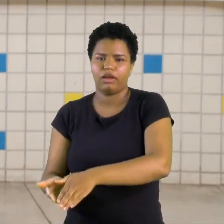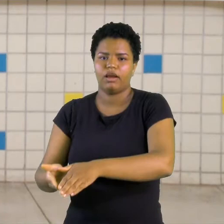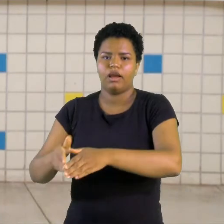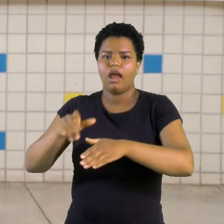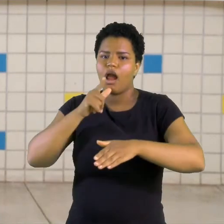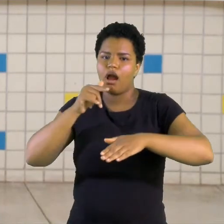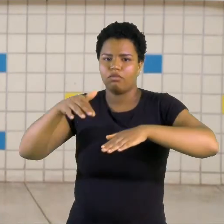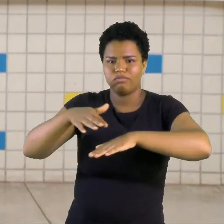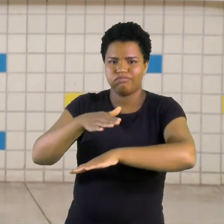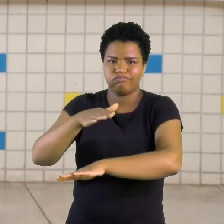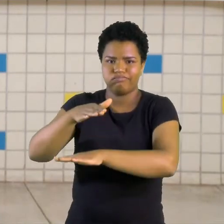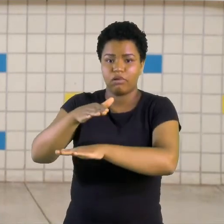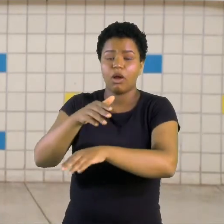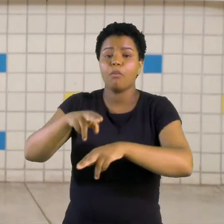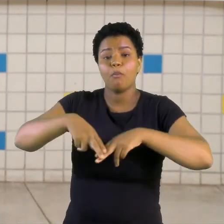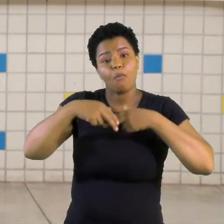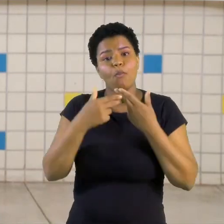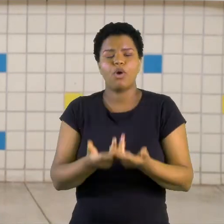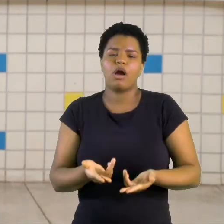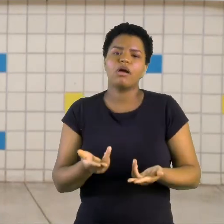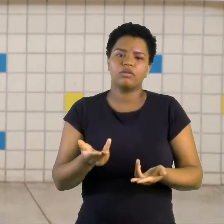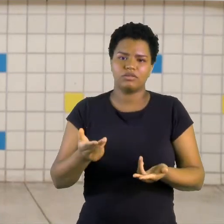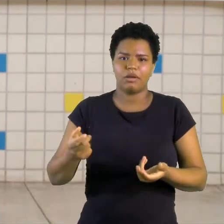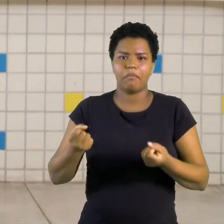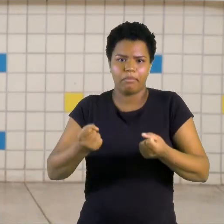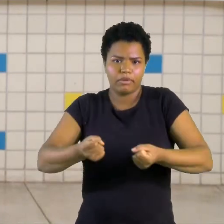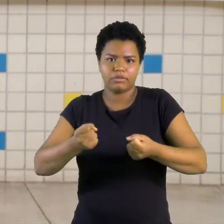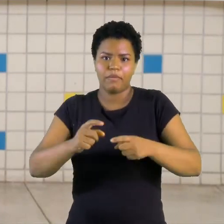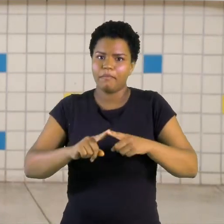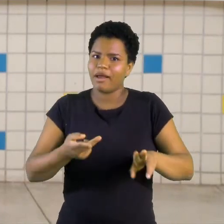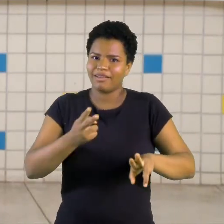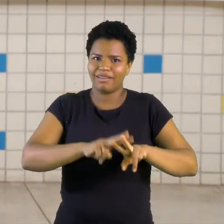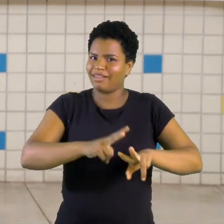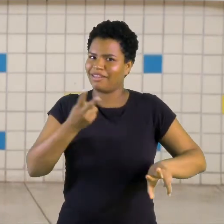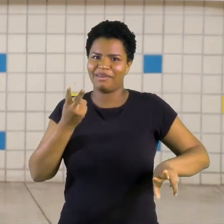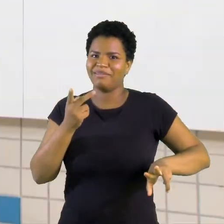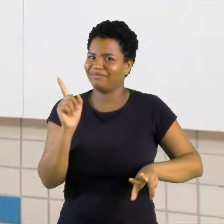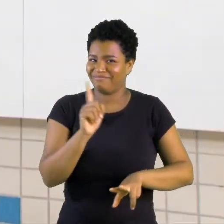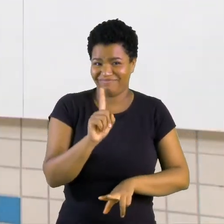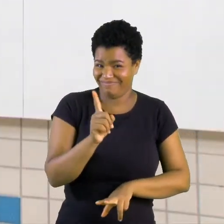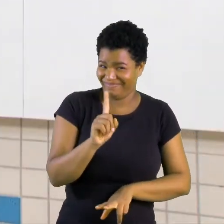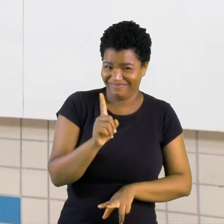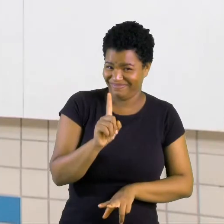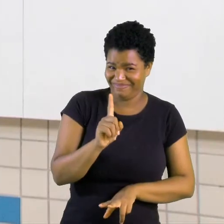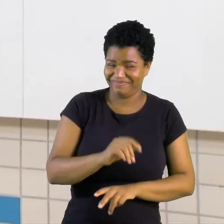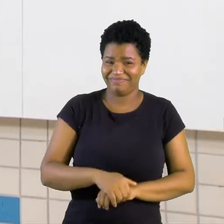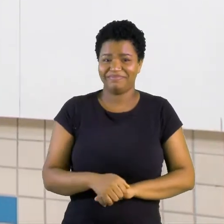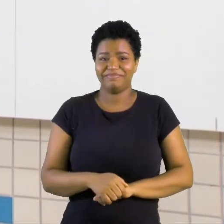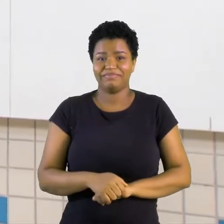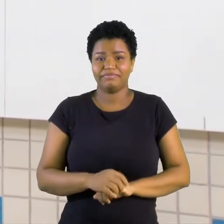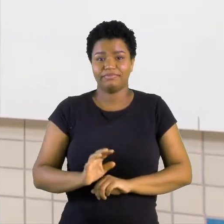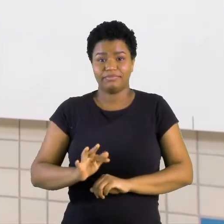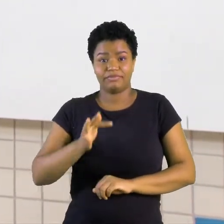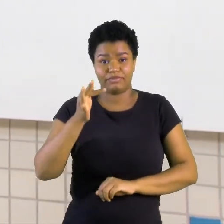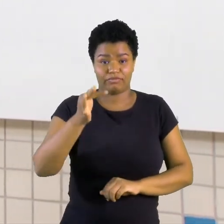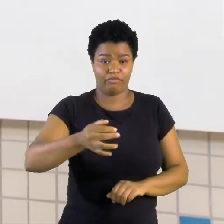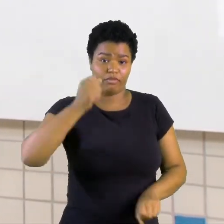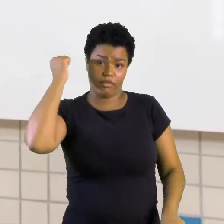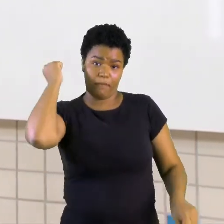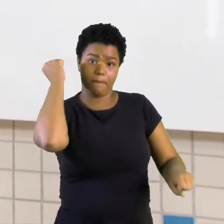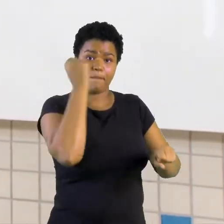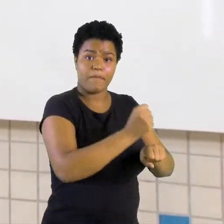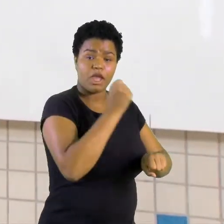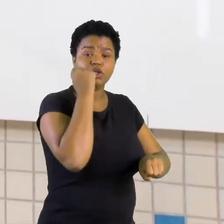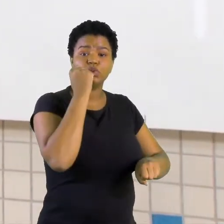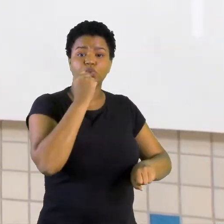histórico. Porém, o Atahualpa não foi libertado, ele não foi liberto. Futuramente, eles assassinaram o Atahualpa. Por quê?